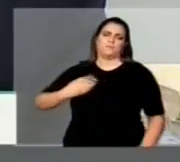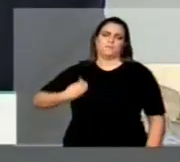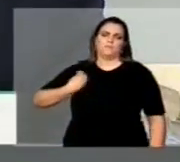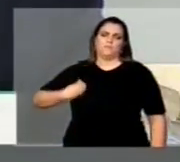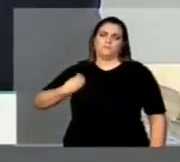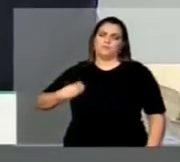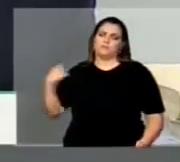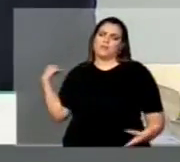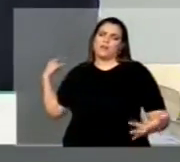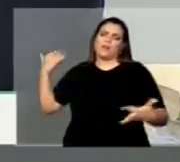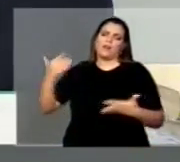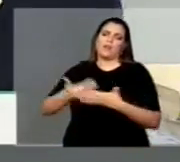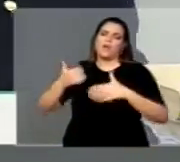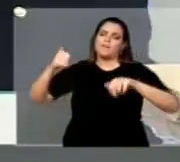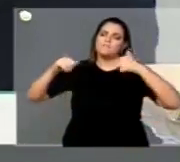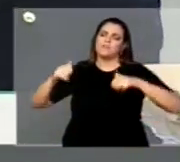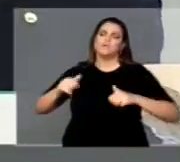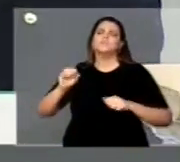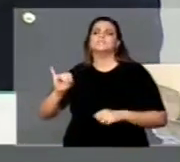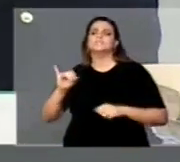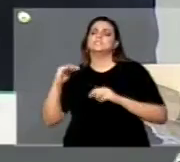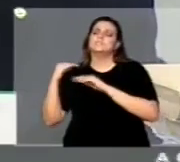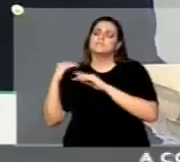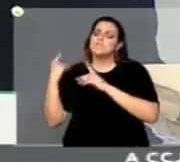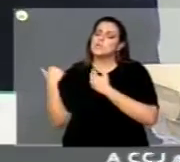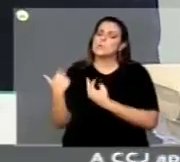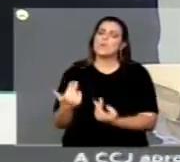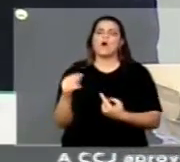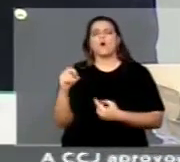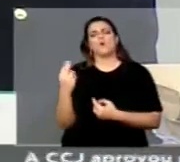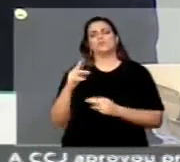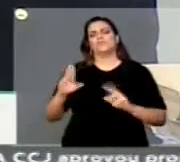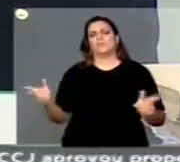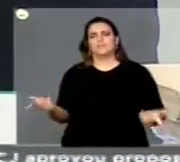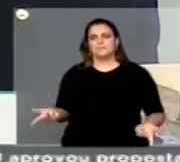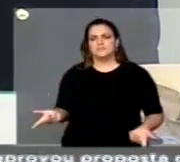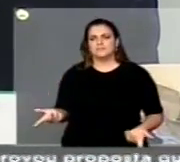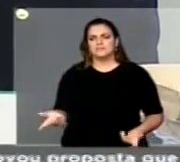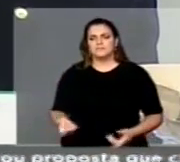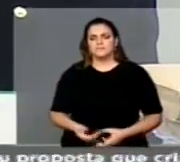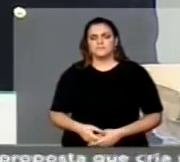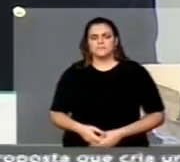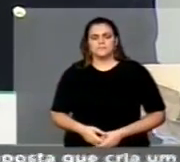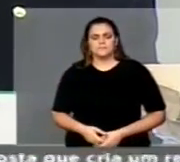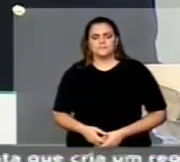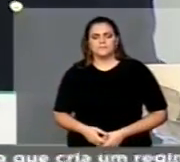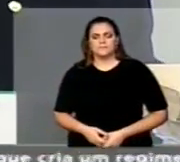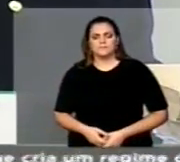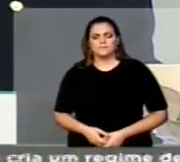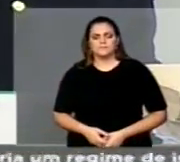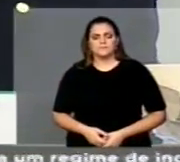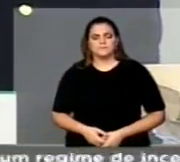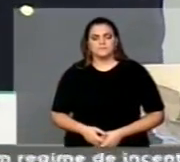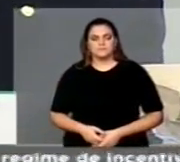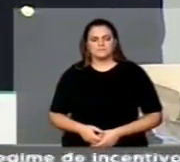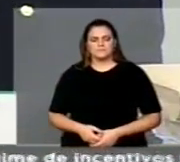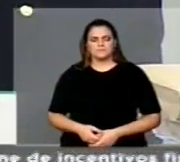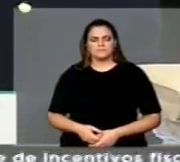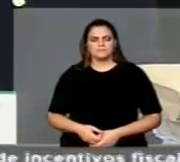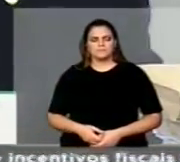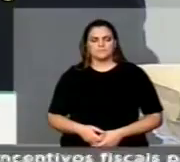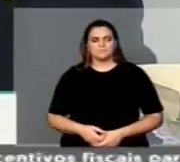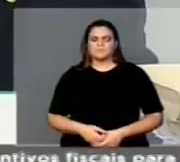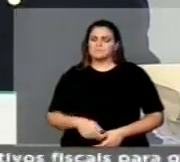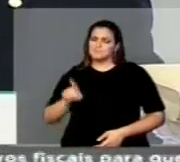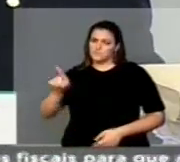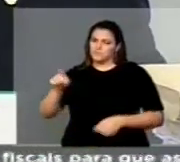que eu neguei. Então, feito esse reparo, eu queria dizer a Vossa Excelência falou com muita clareza. E